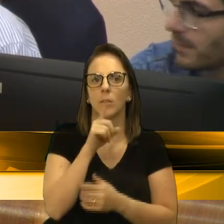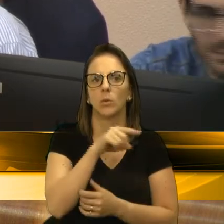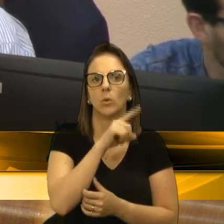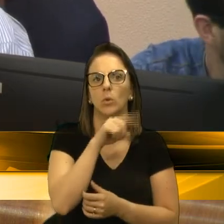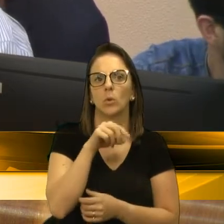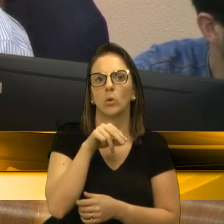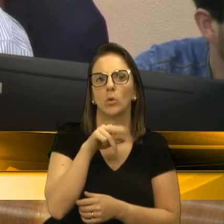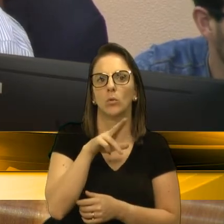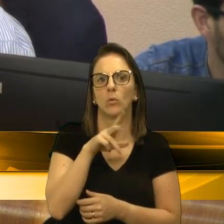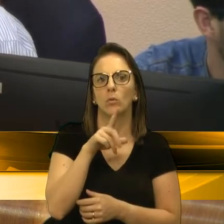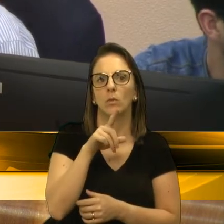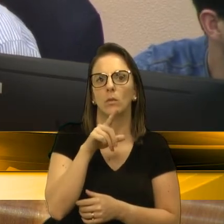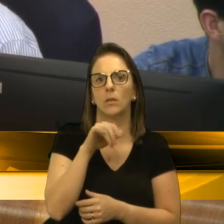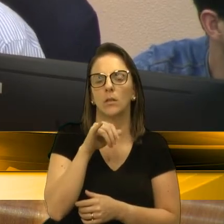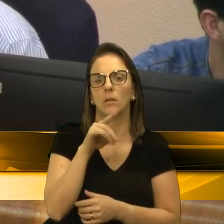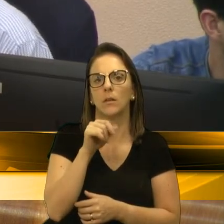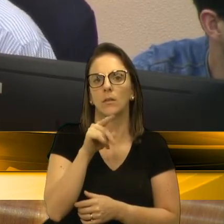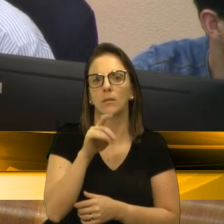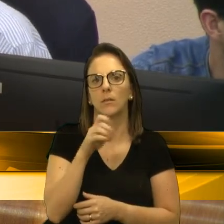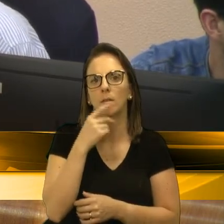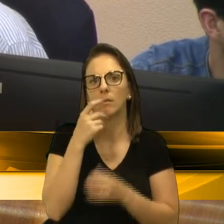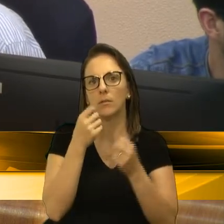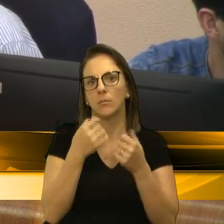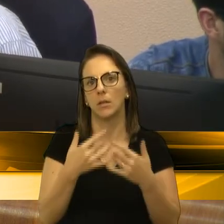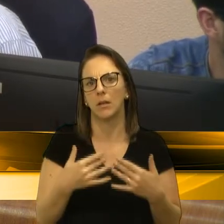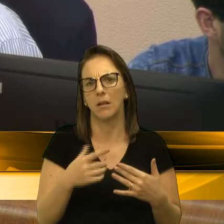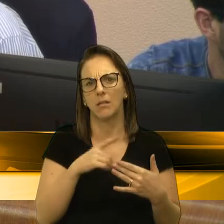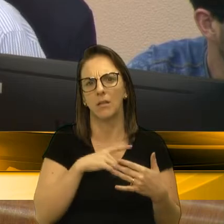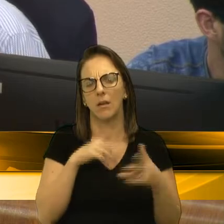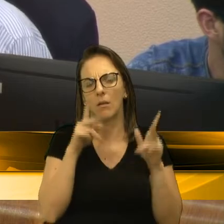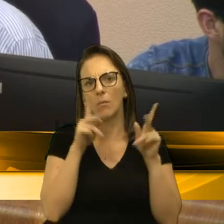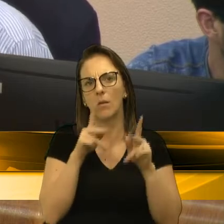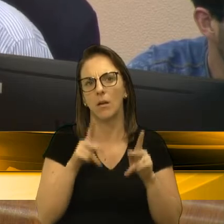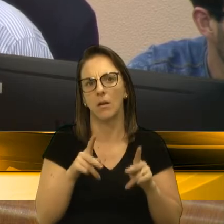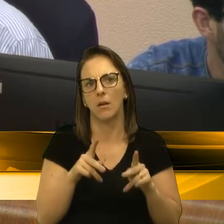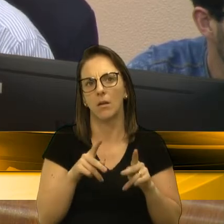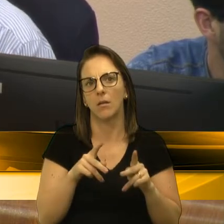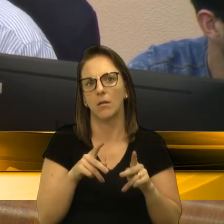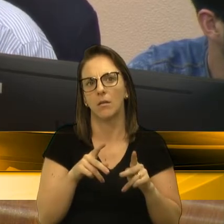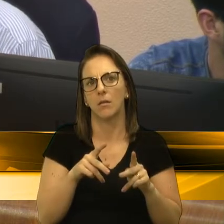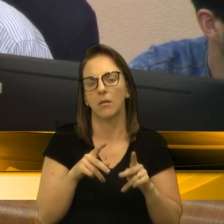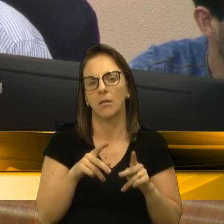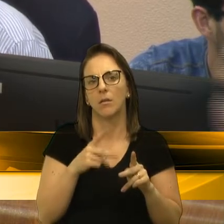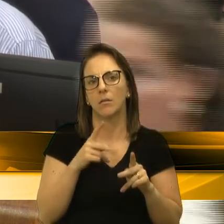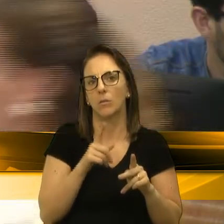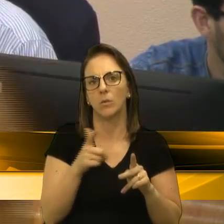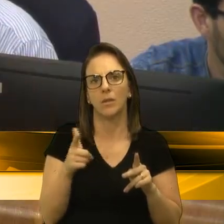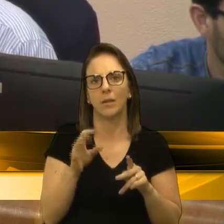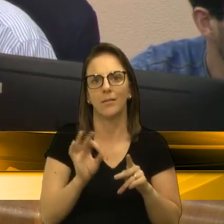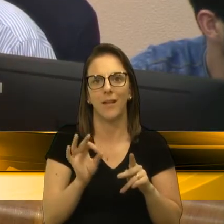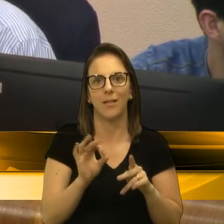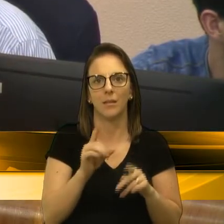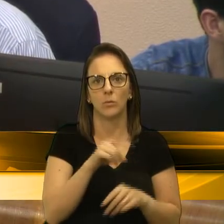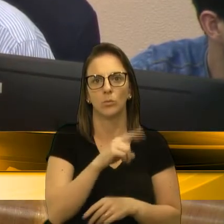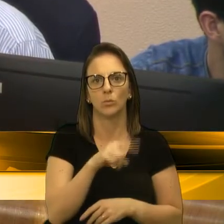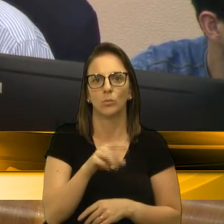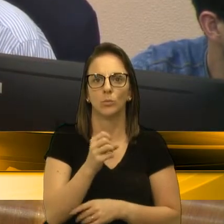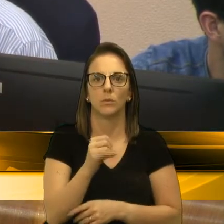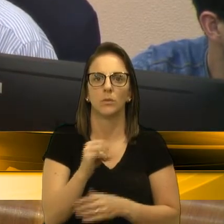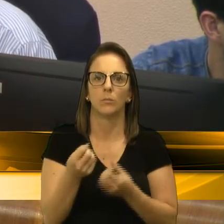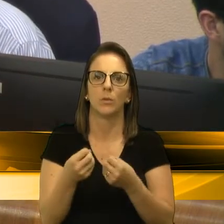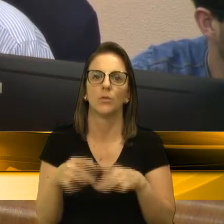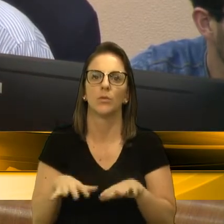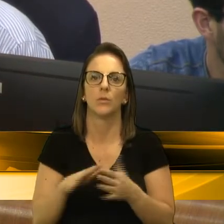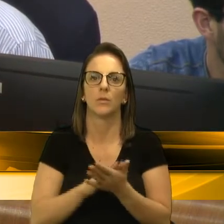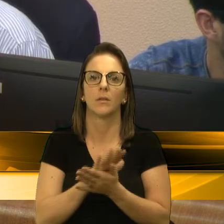rigorismo formal, foi adotado o princípio do pas de nullité sans griffe. Não há nulidade sem prejuízo. Para o que o